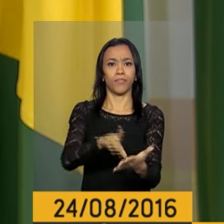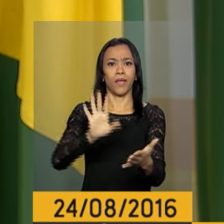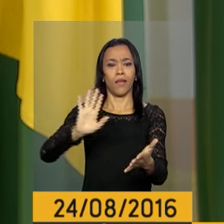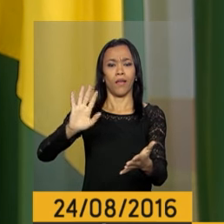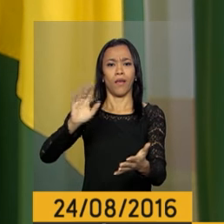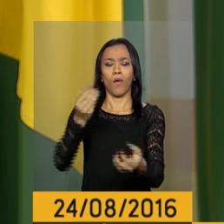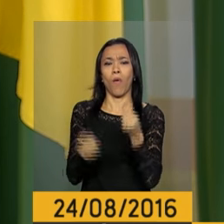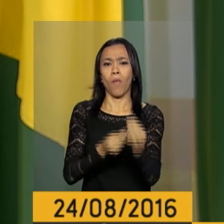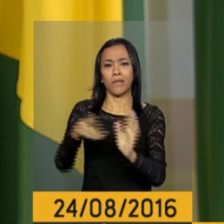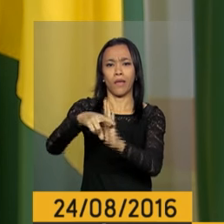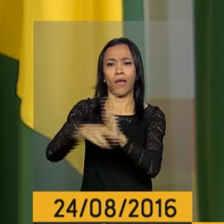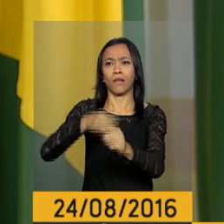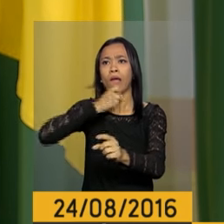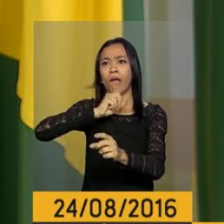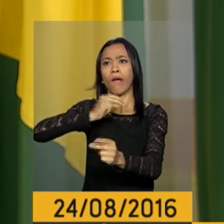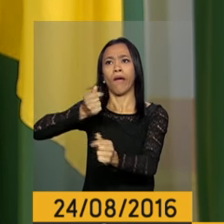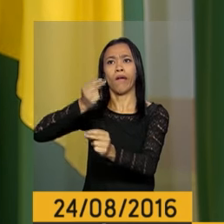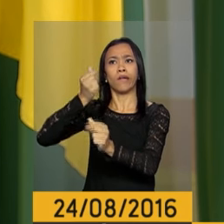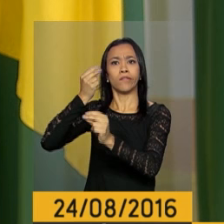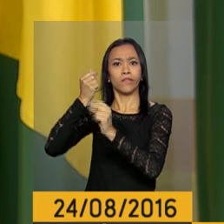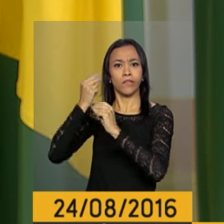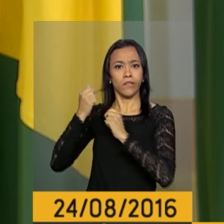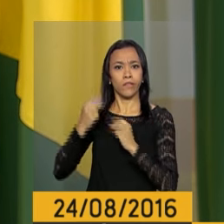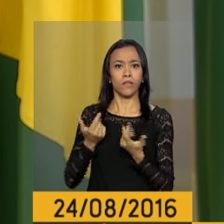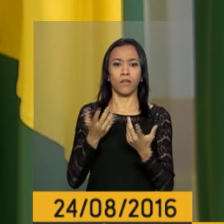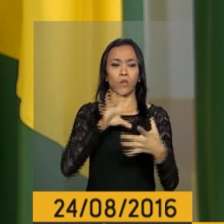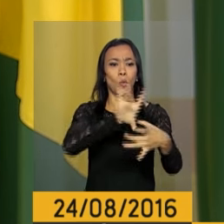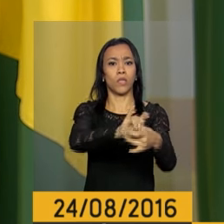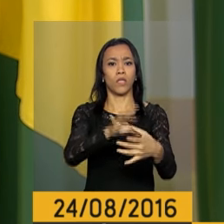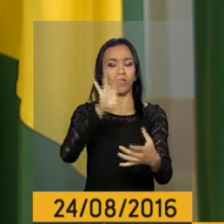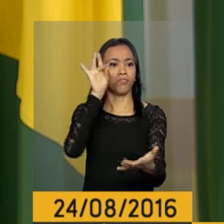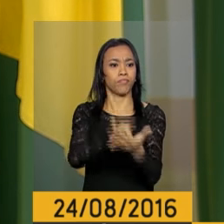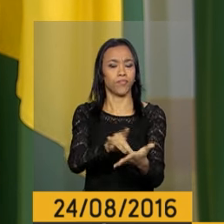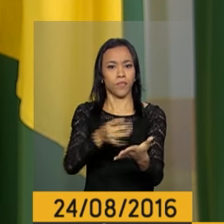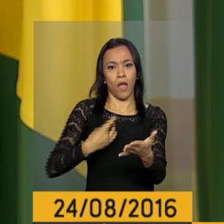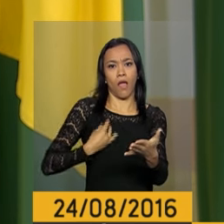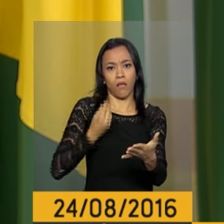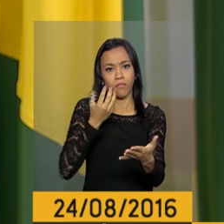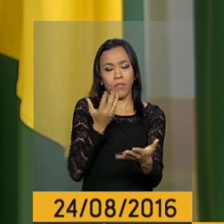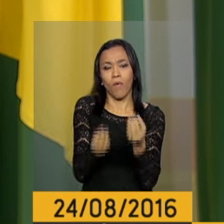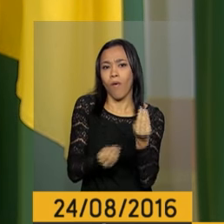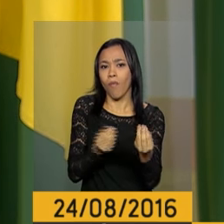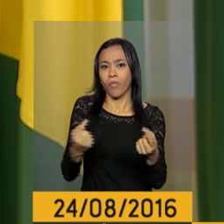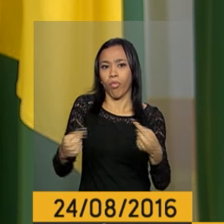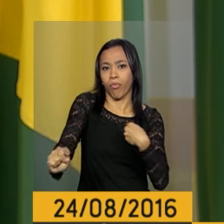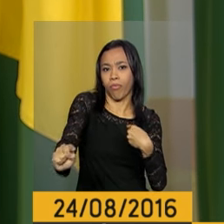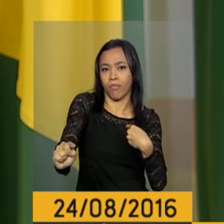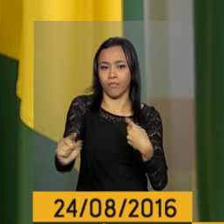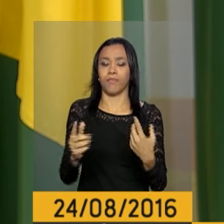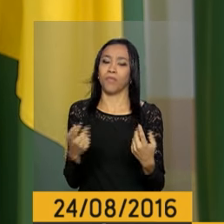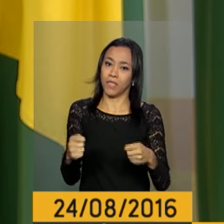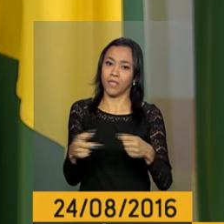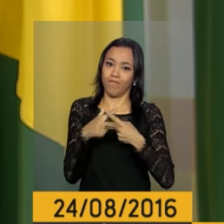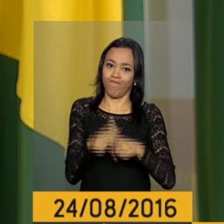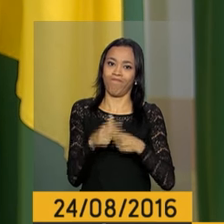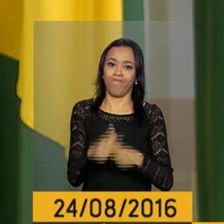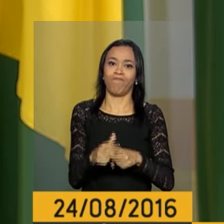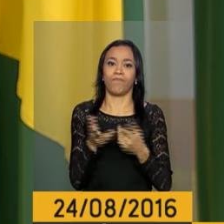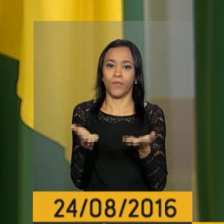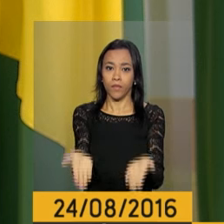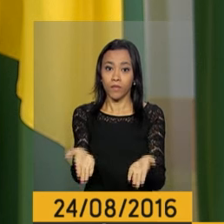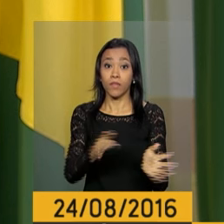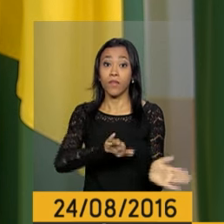acontecendo. Estamos nesse momento, portanto, dando um passo importante nessa direção.